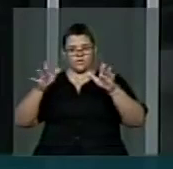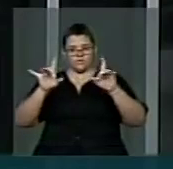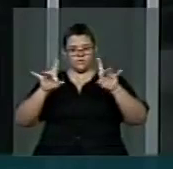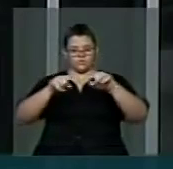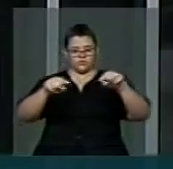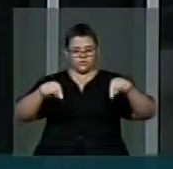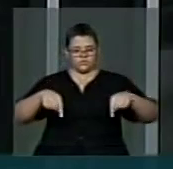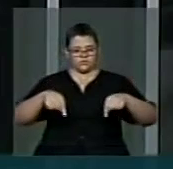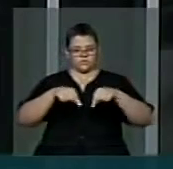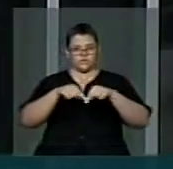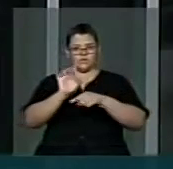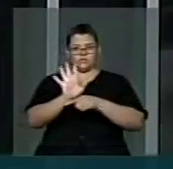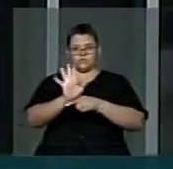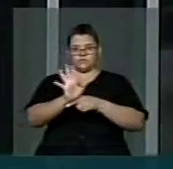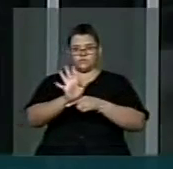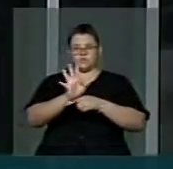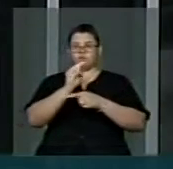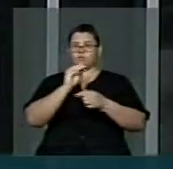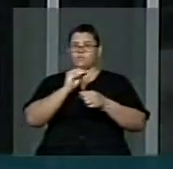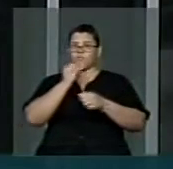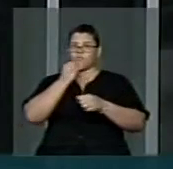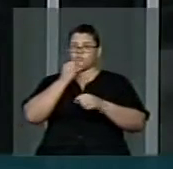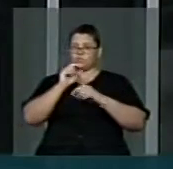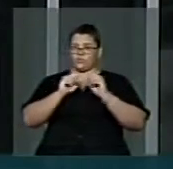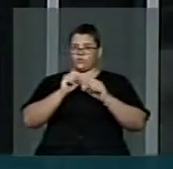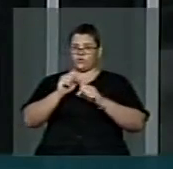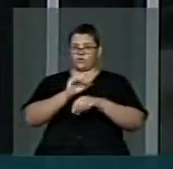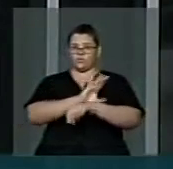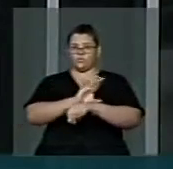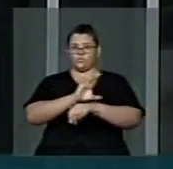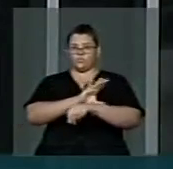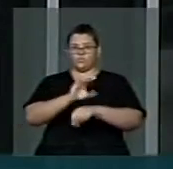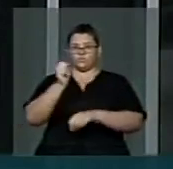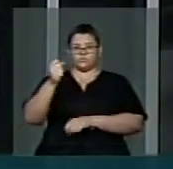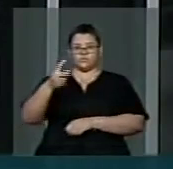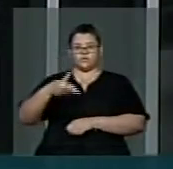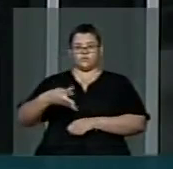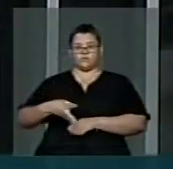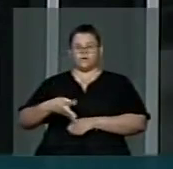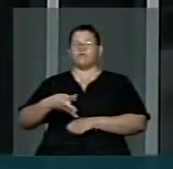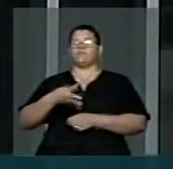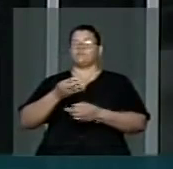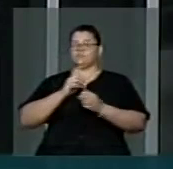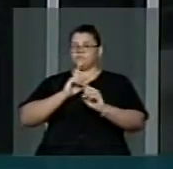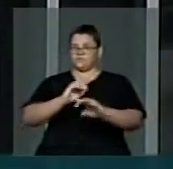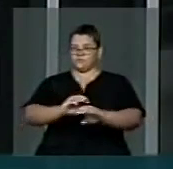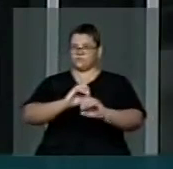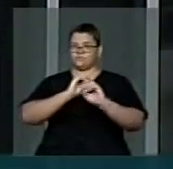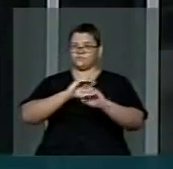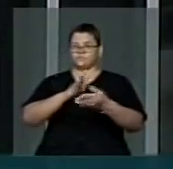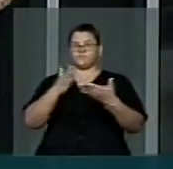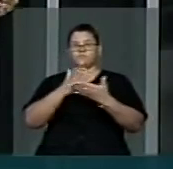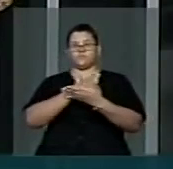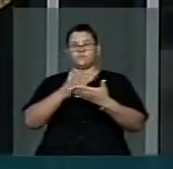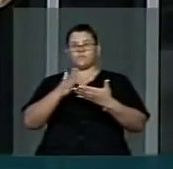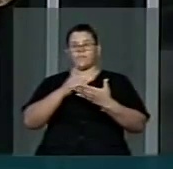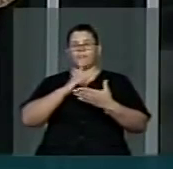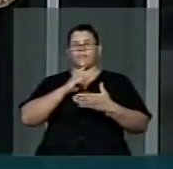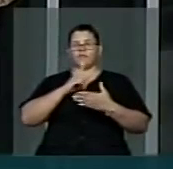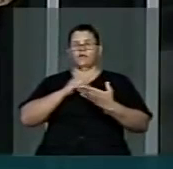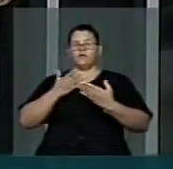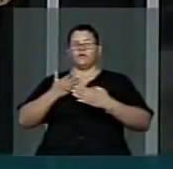o curso de graduação fosse ministrado durante as madrugadas, deputada Mauri Teixeira. E alguns com acesso